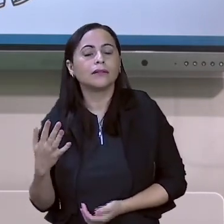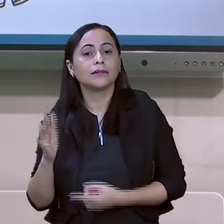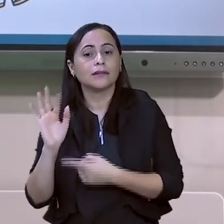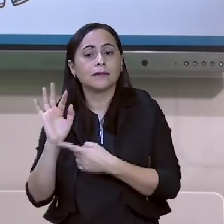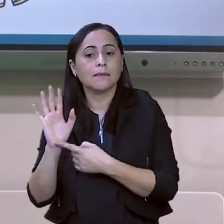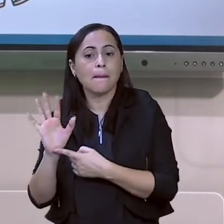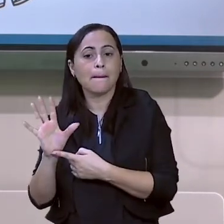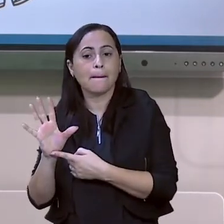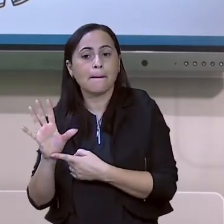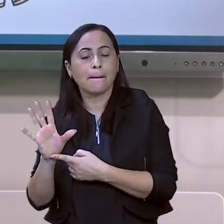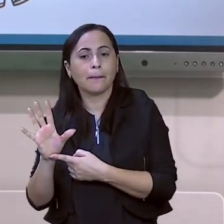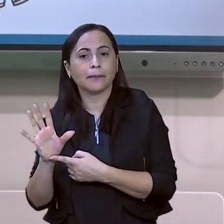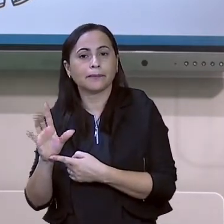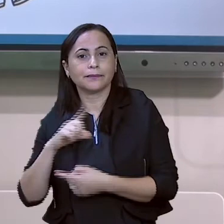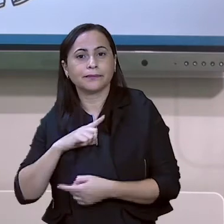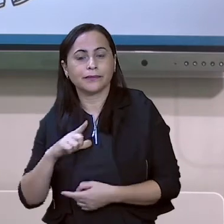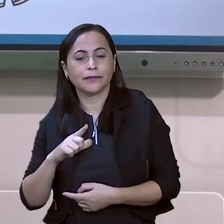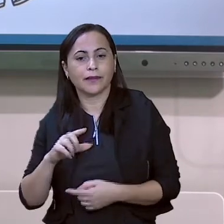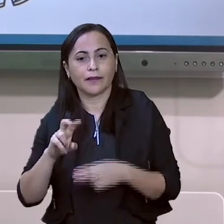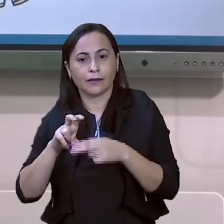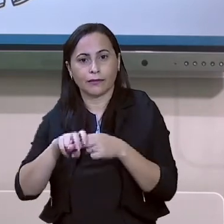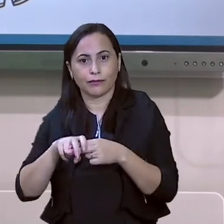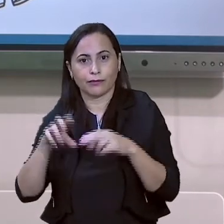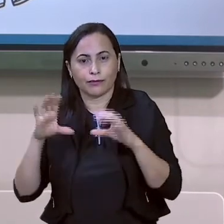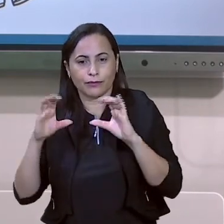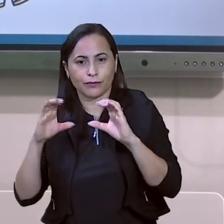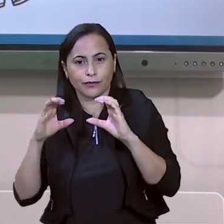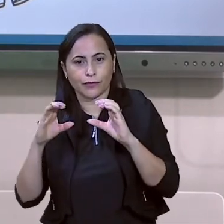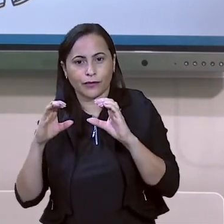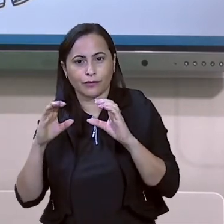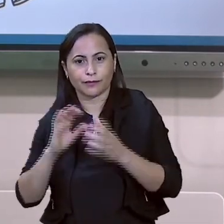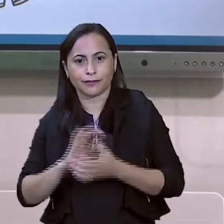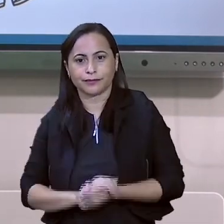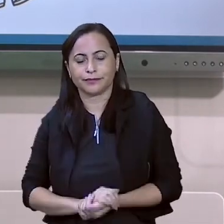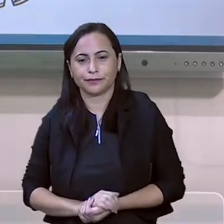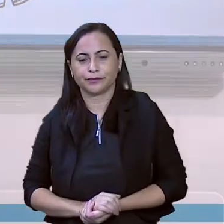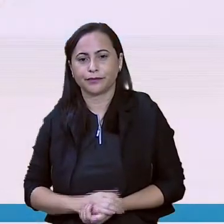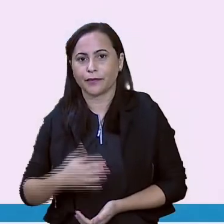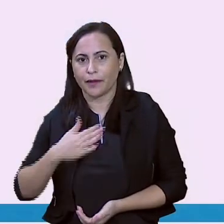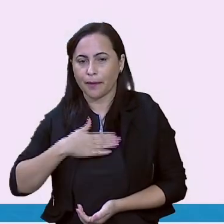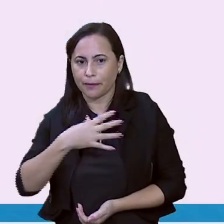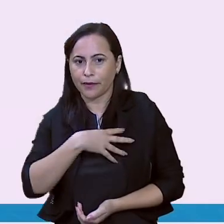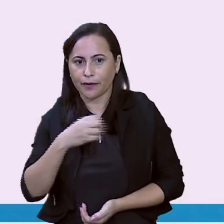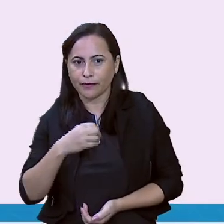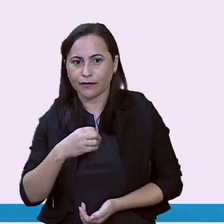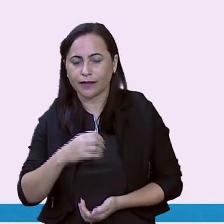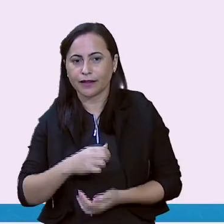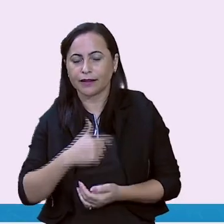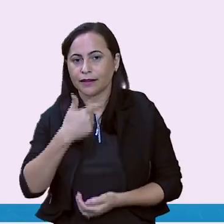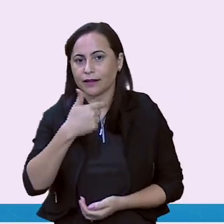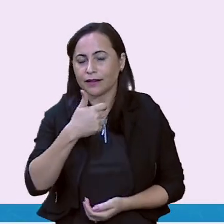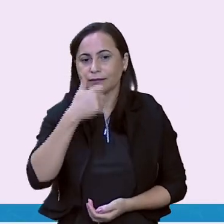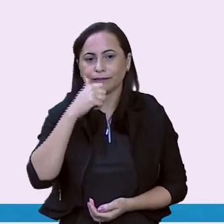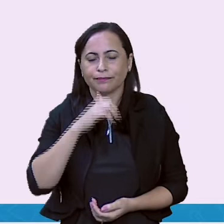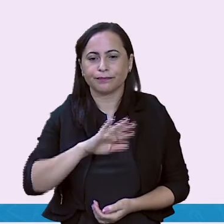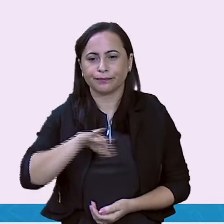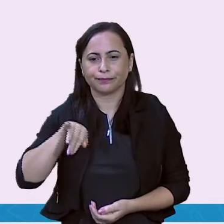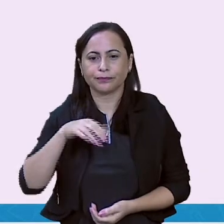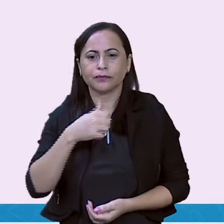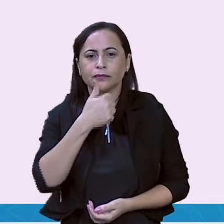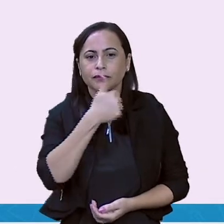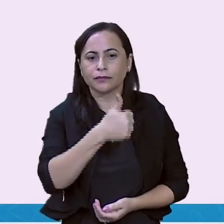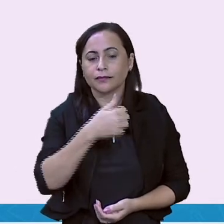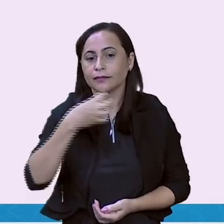lá a medição do nosso sofá. E com o palmo da Sabrina, ela contou 13